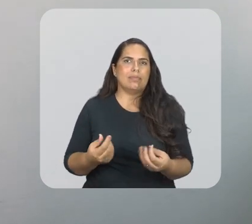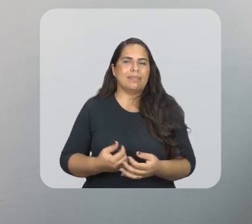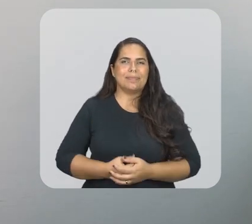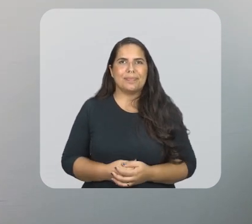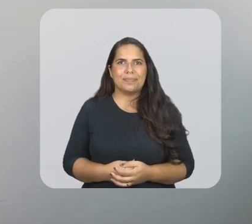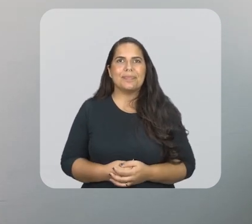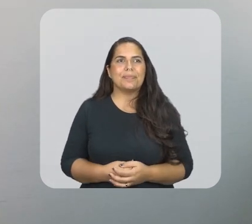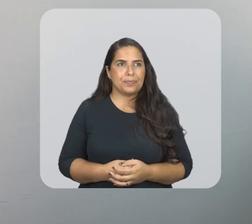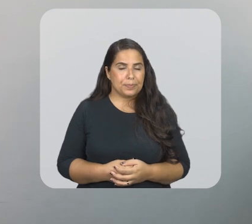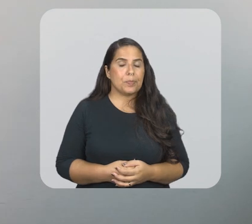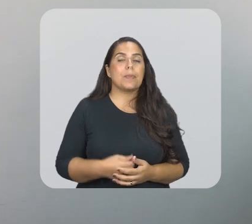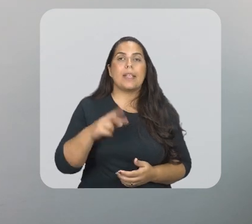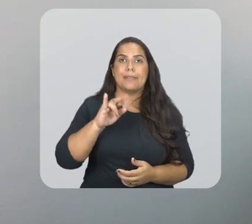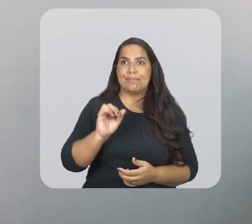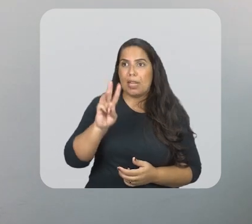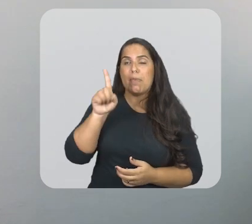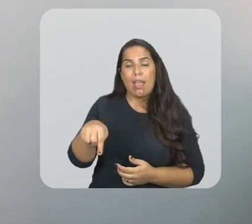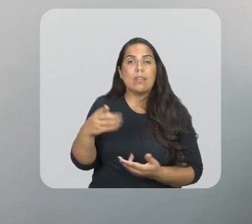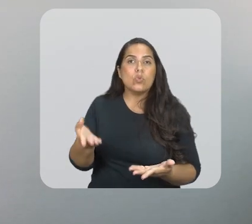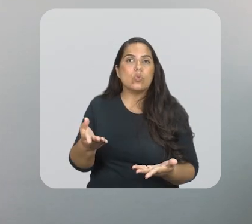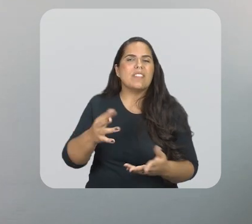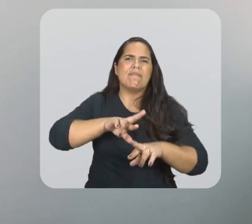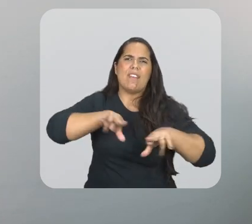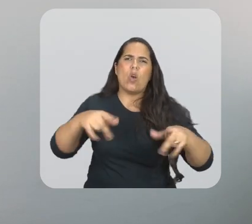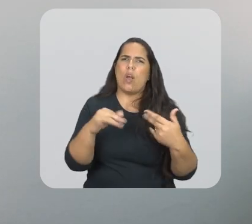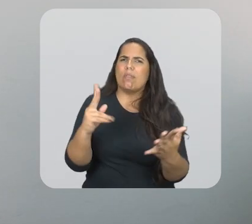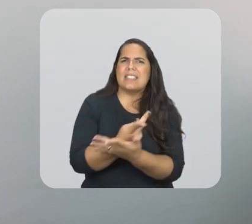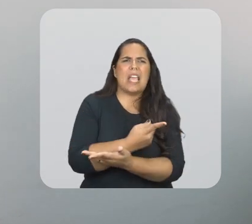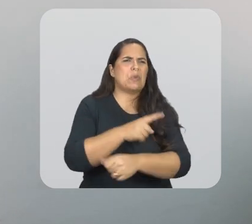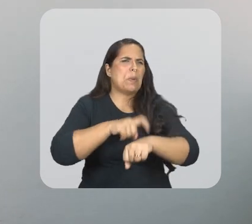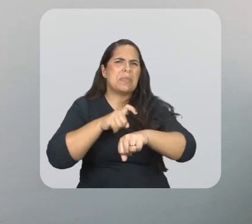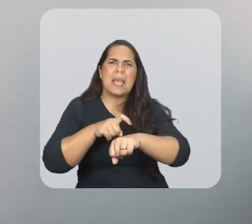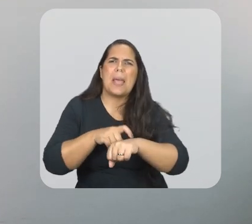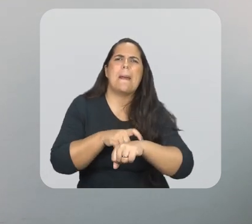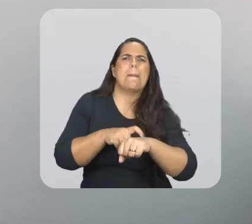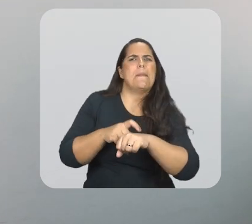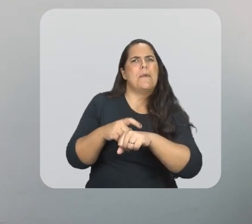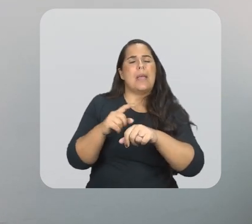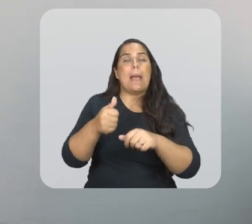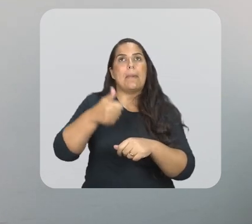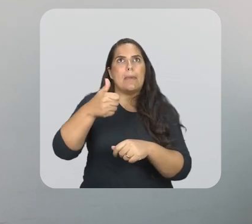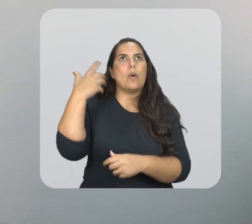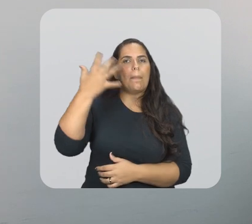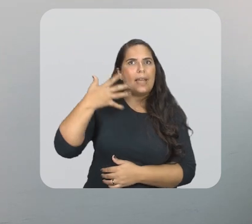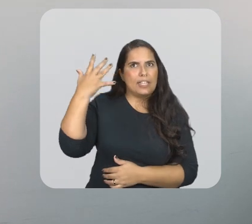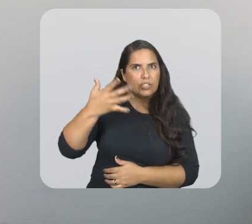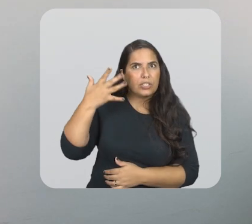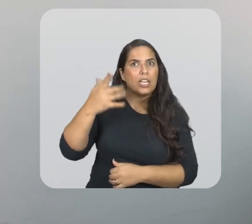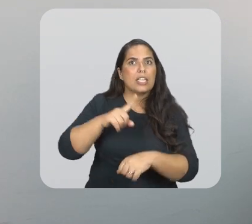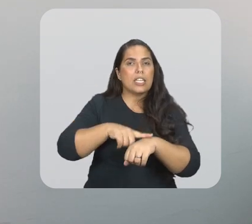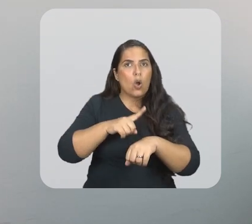forma. O Rio Innovation Week é legal, é isso, né? Porque são milhões de coisas acontecendo ao mesmo tempo. No primeiro Rio Innovation Week eu palestrei na hora